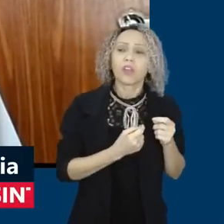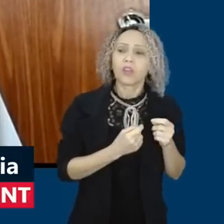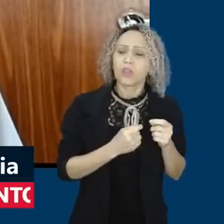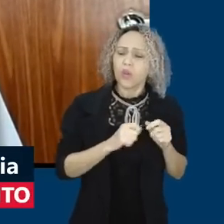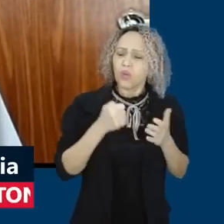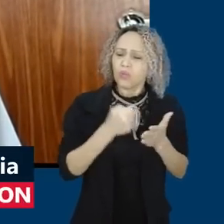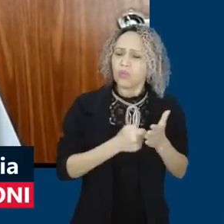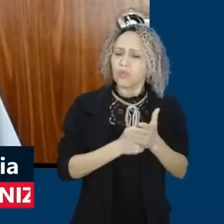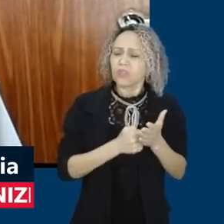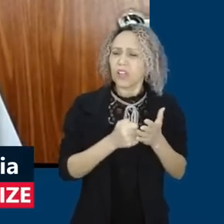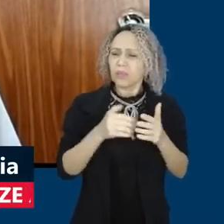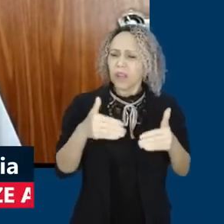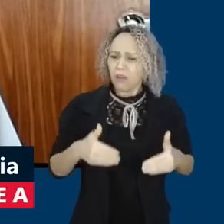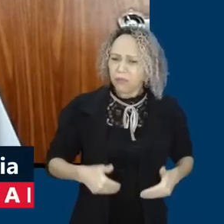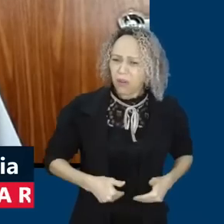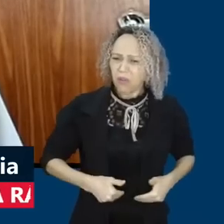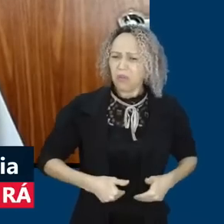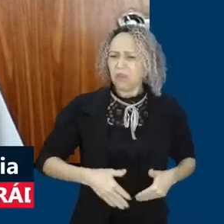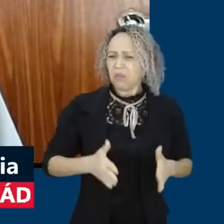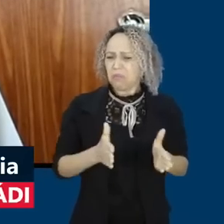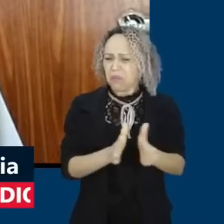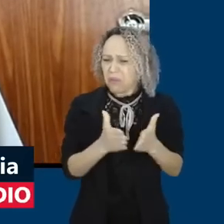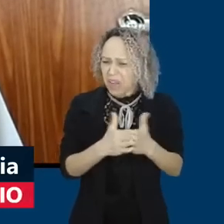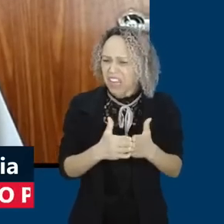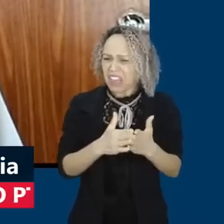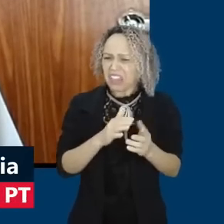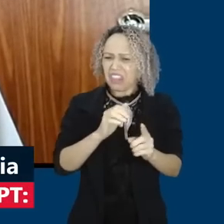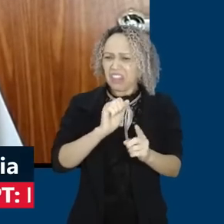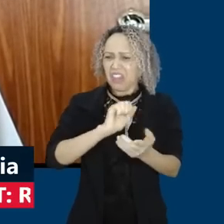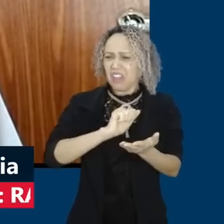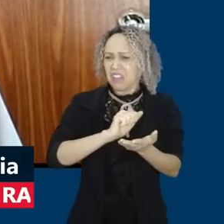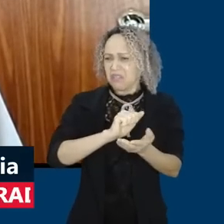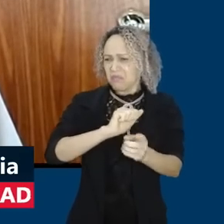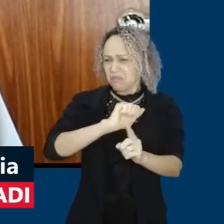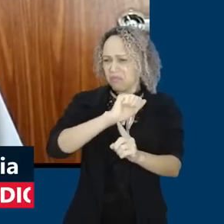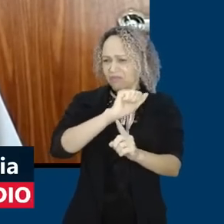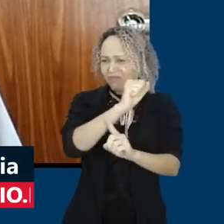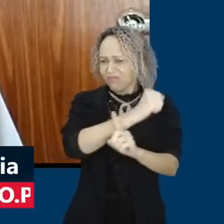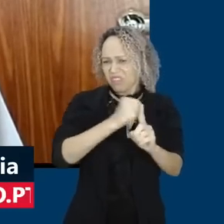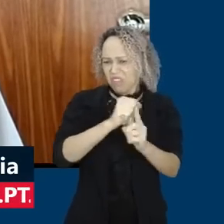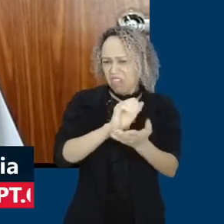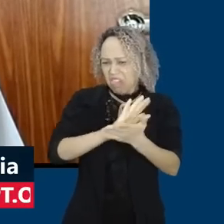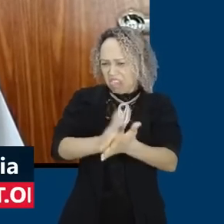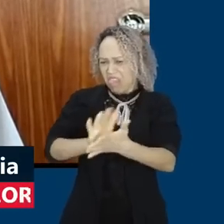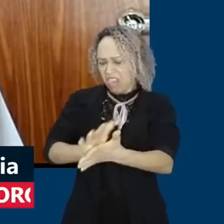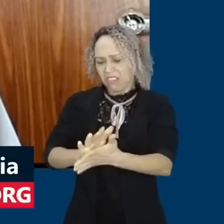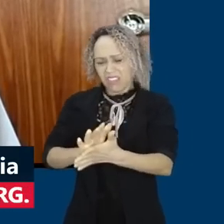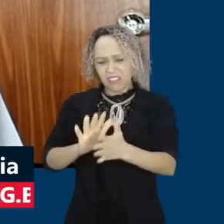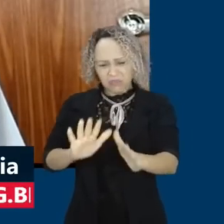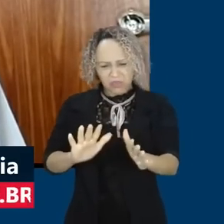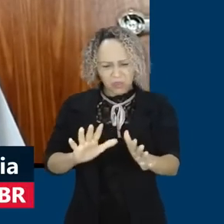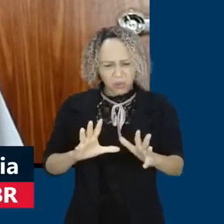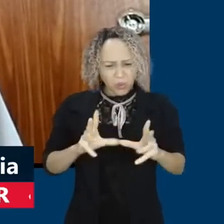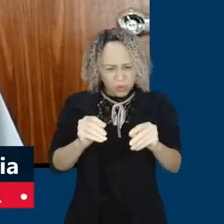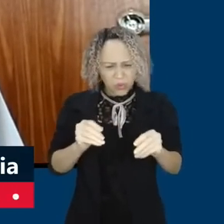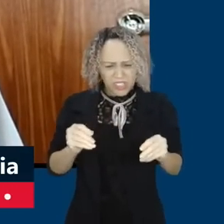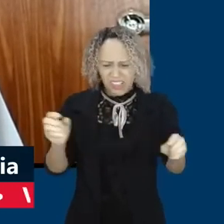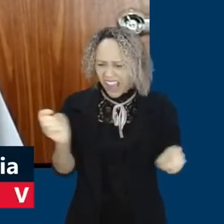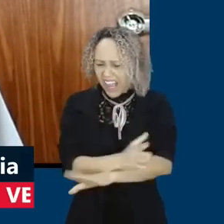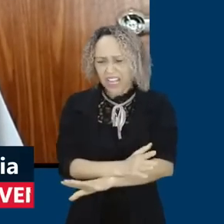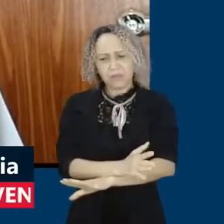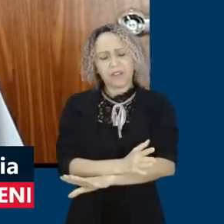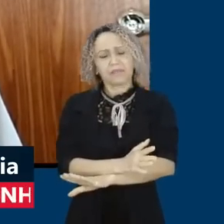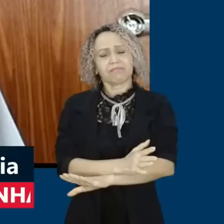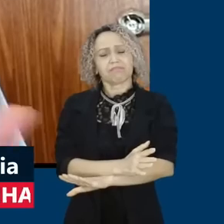exclusão social. Eu tenho certeza que os deputados e deputadas da Câmara não terão tamanha coragem,